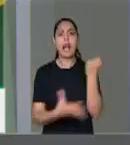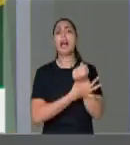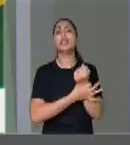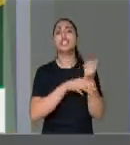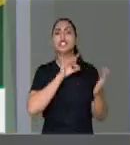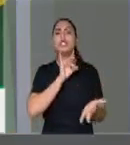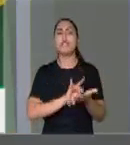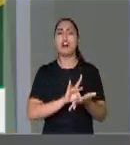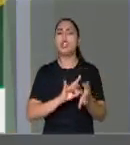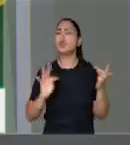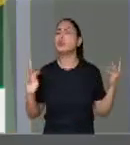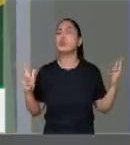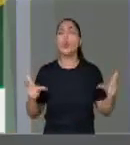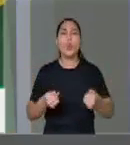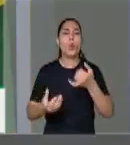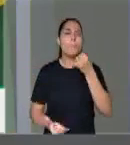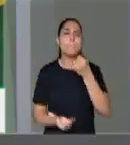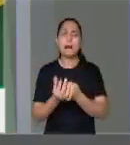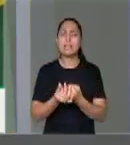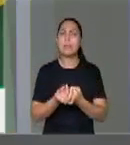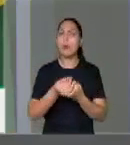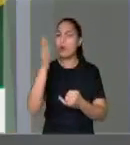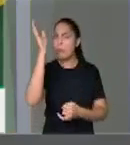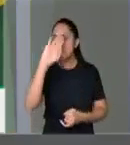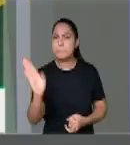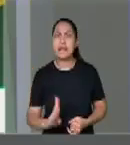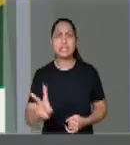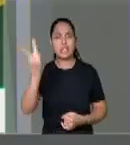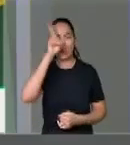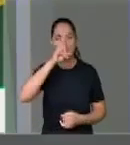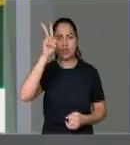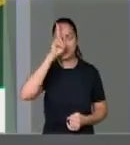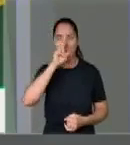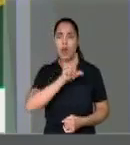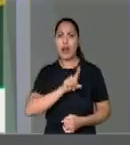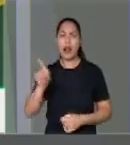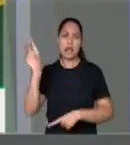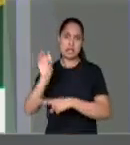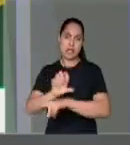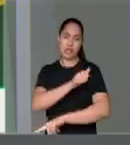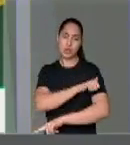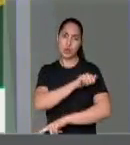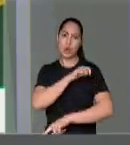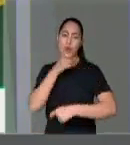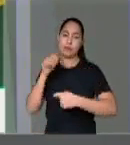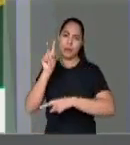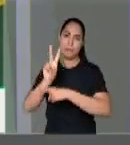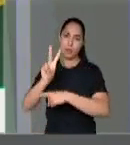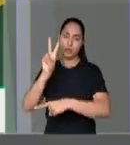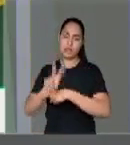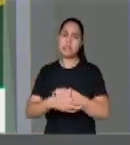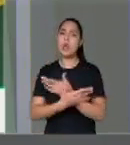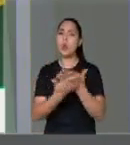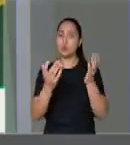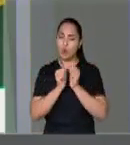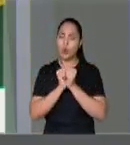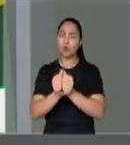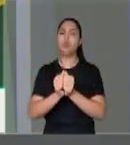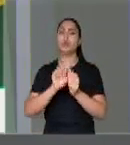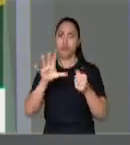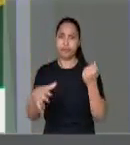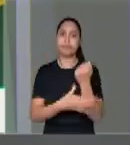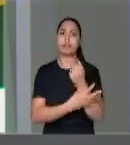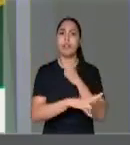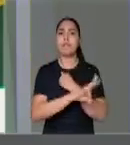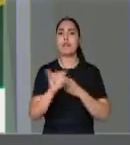esse patrimônio dos demais museus e patrimônios históricos do nosso estado sejam preservados. Estaremos lá para